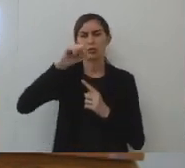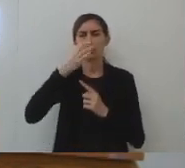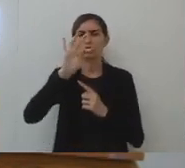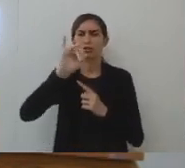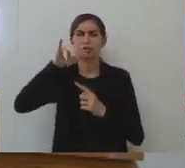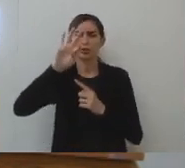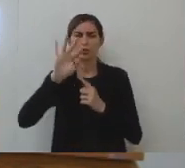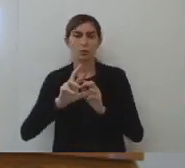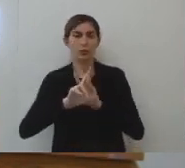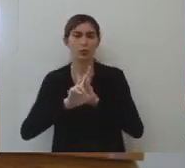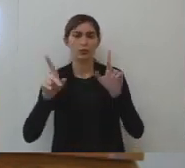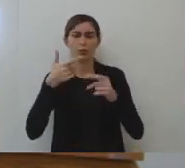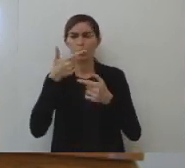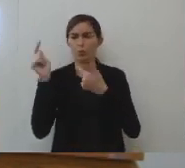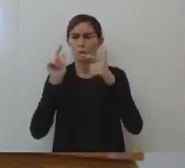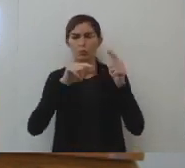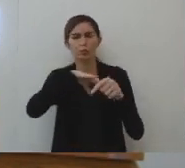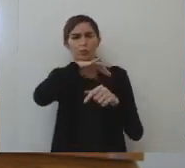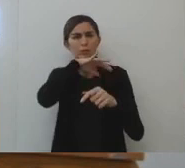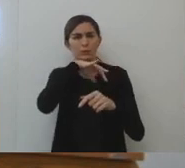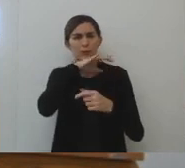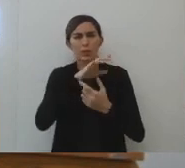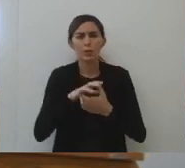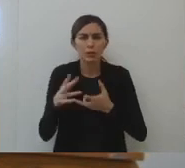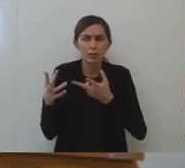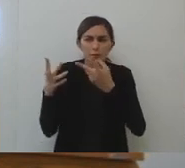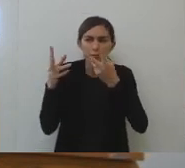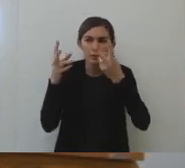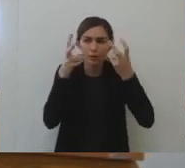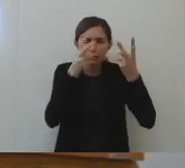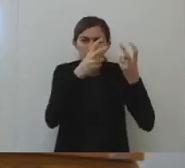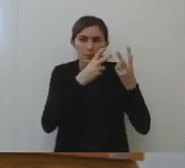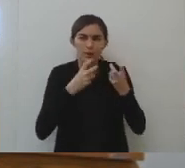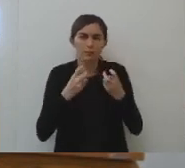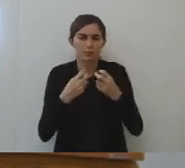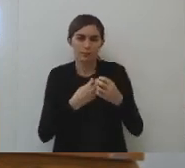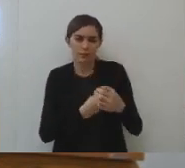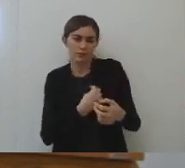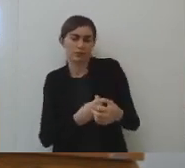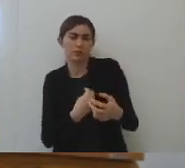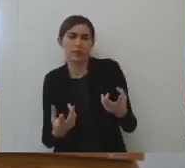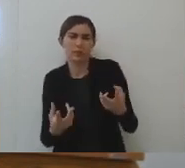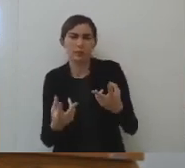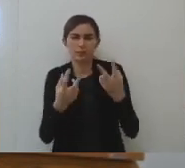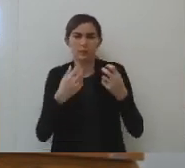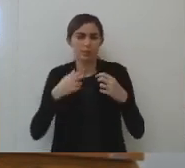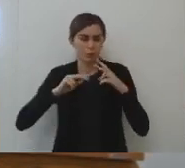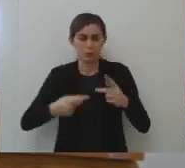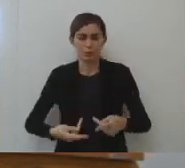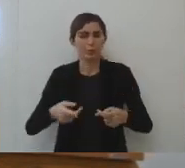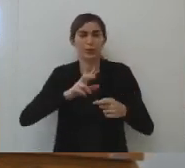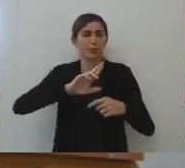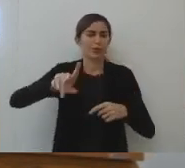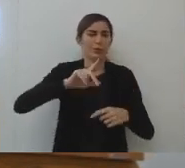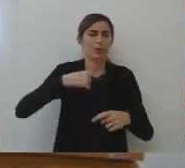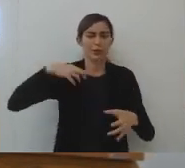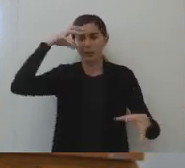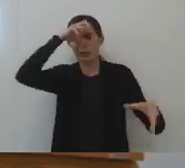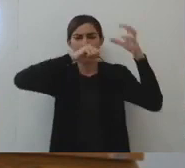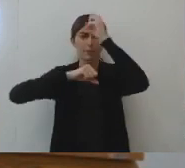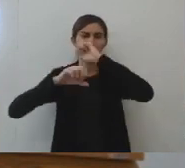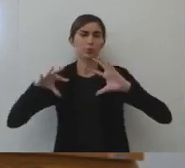diferente dos outros animais. Os outros animais, eles nascem com instintos de sobrevivência. O ser humano não. Ele aprende tudo